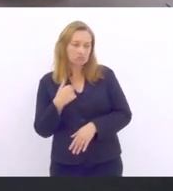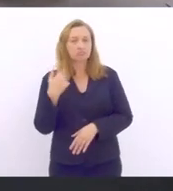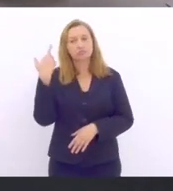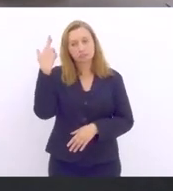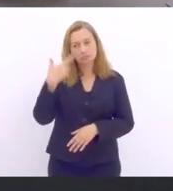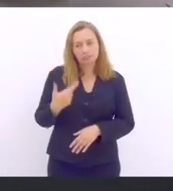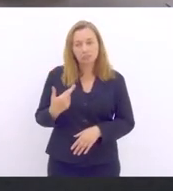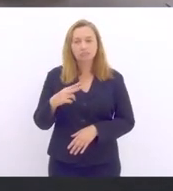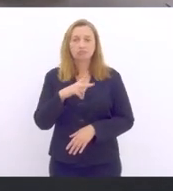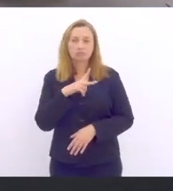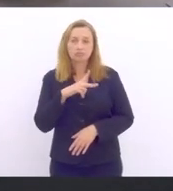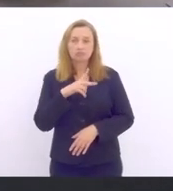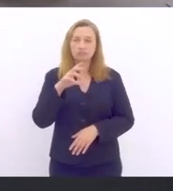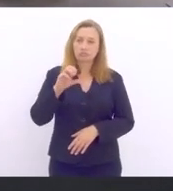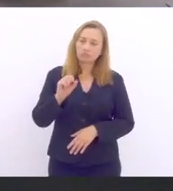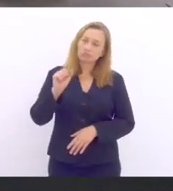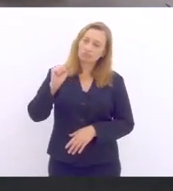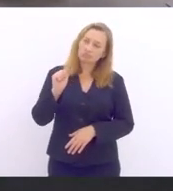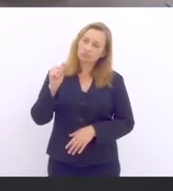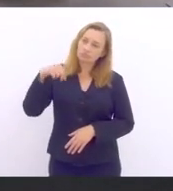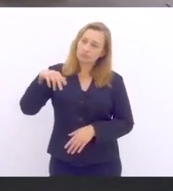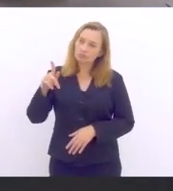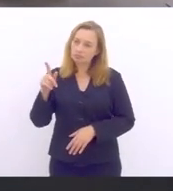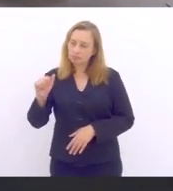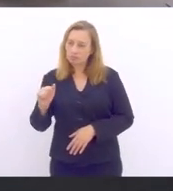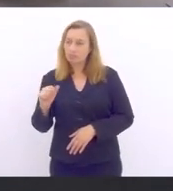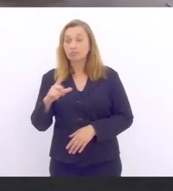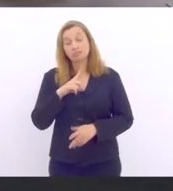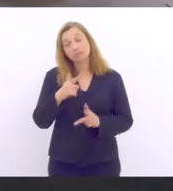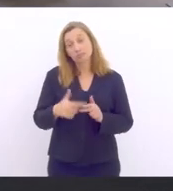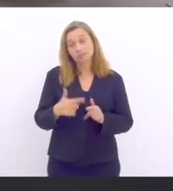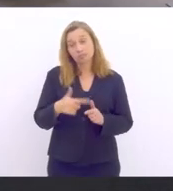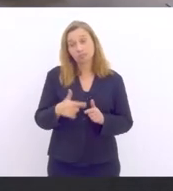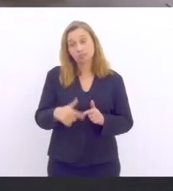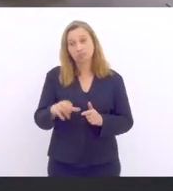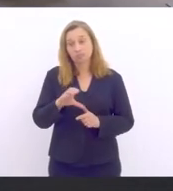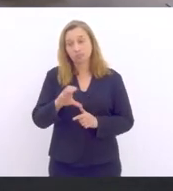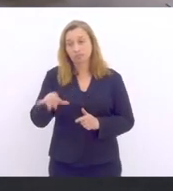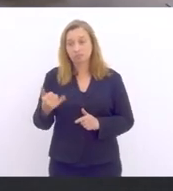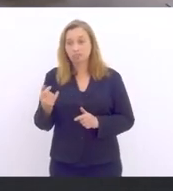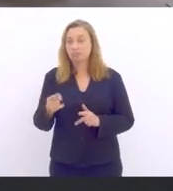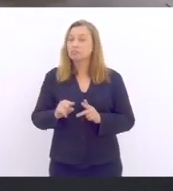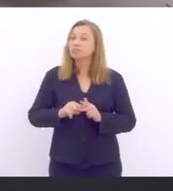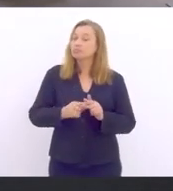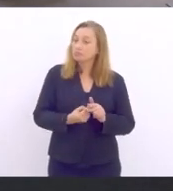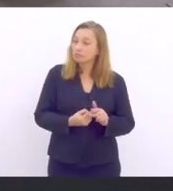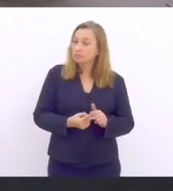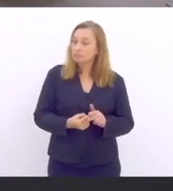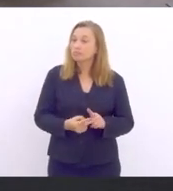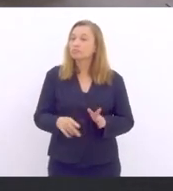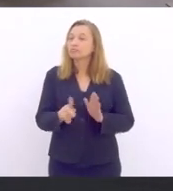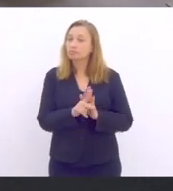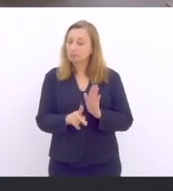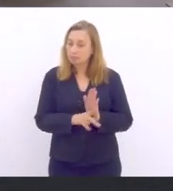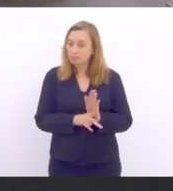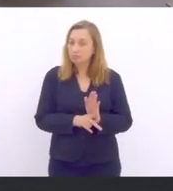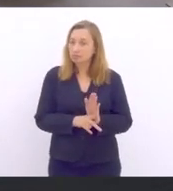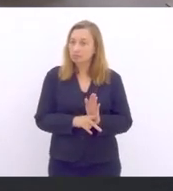do próprio Salema, haviam problemas e a CCJ corrigiu, e esses projetos foram,